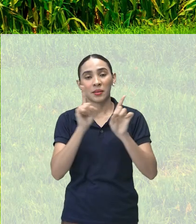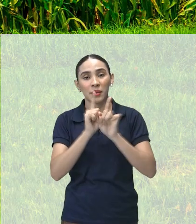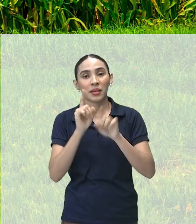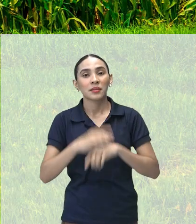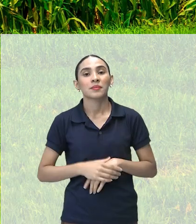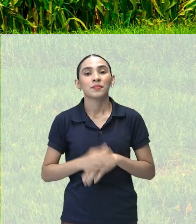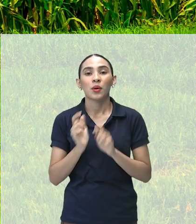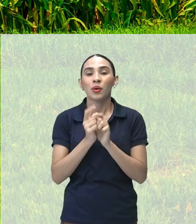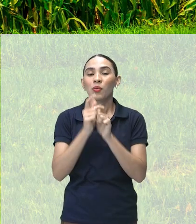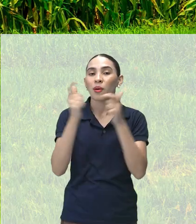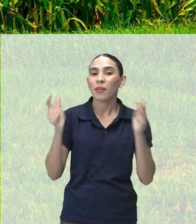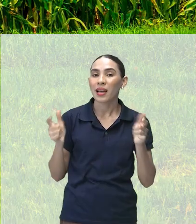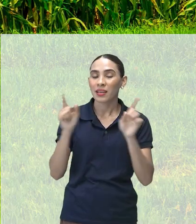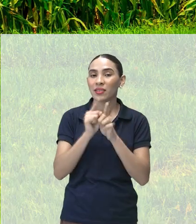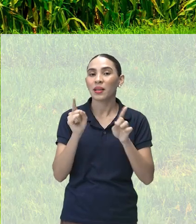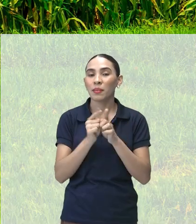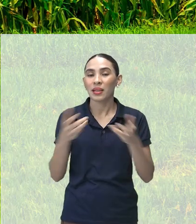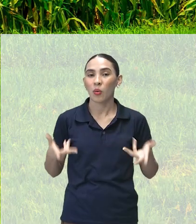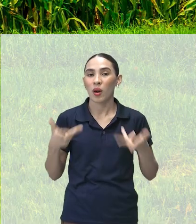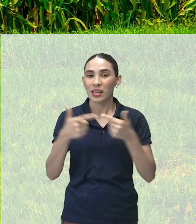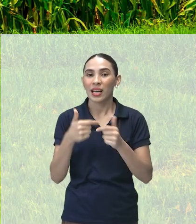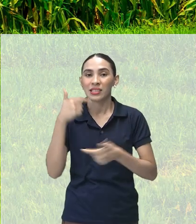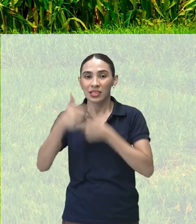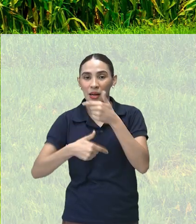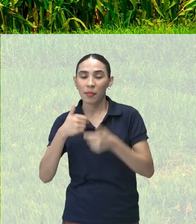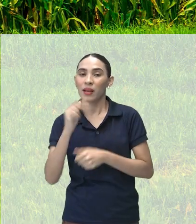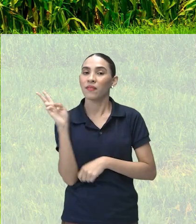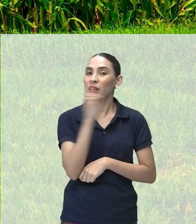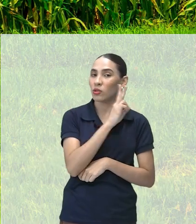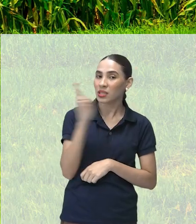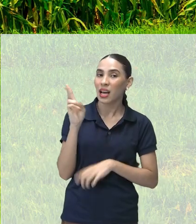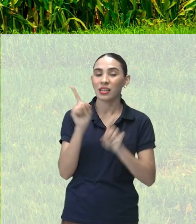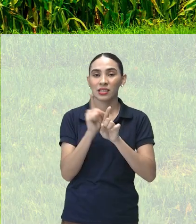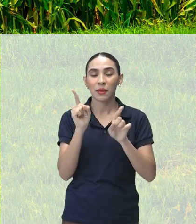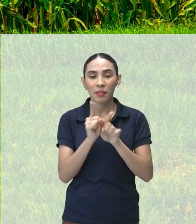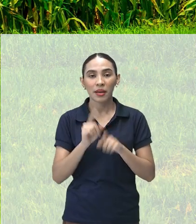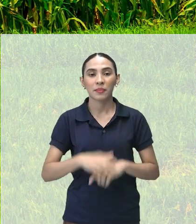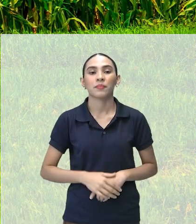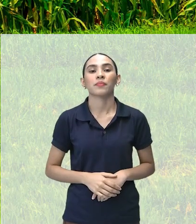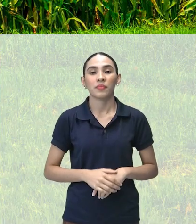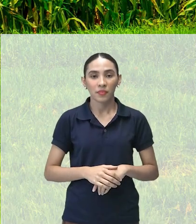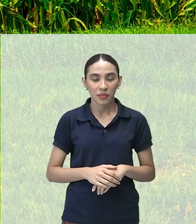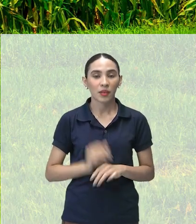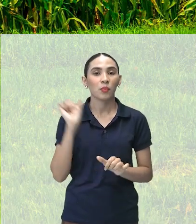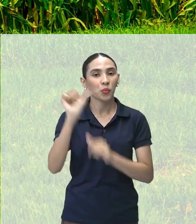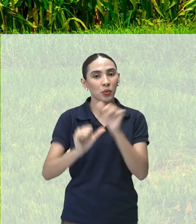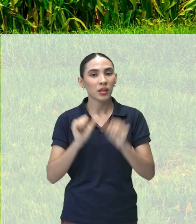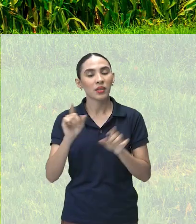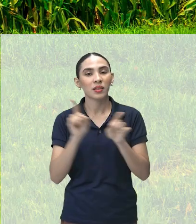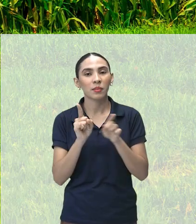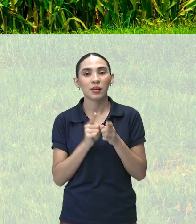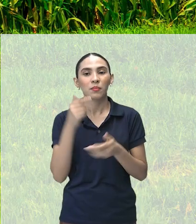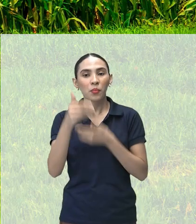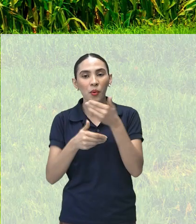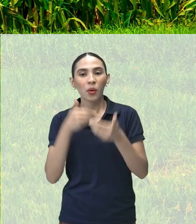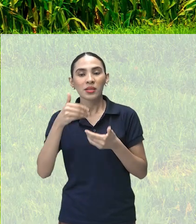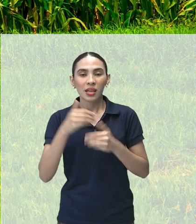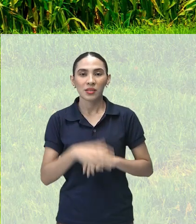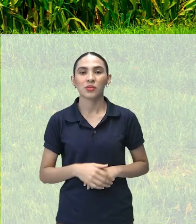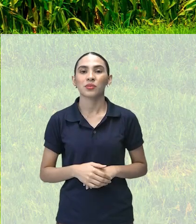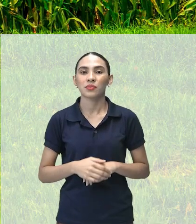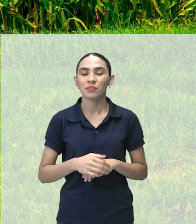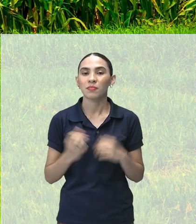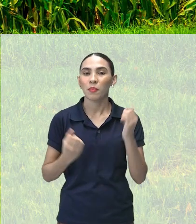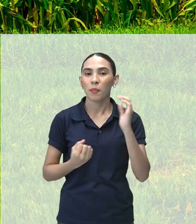né? O aumento aí da eficiência, precisão e a velocidade, e também acabam mudando aí esses processos